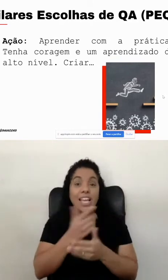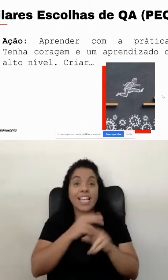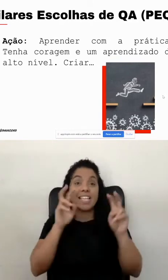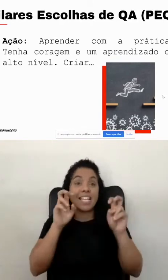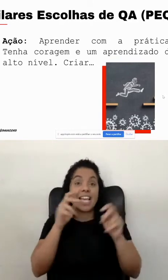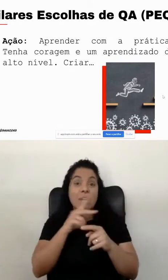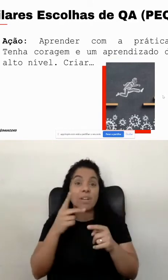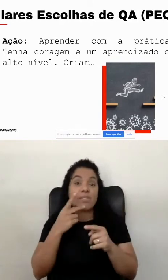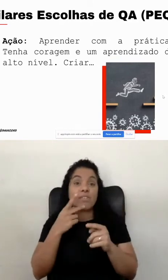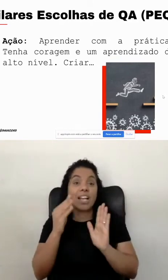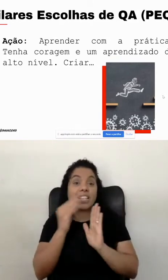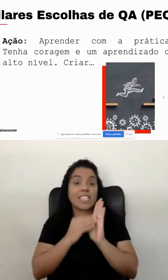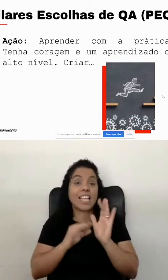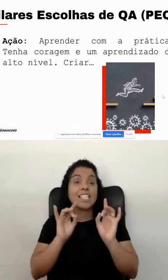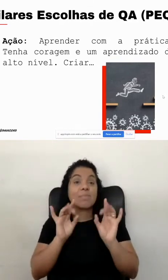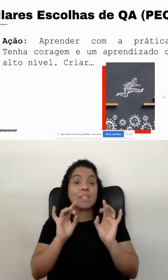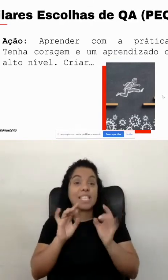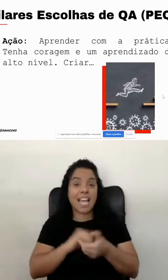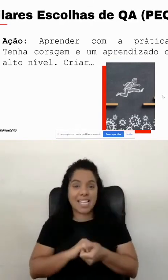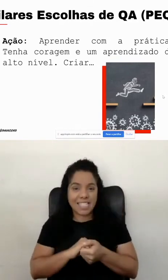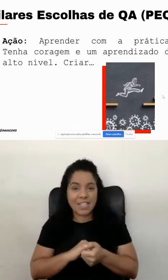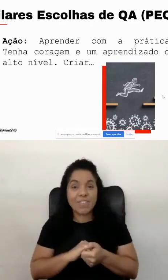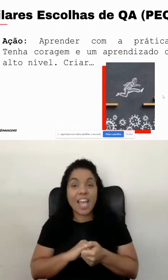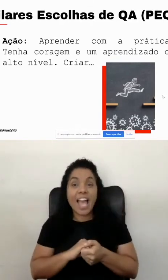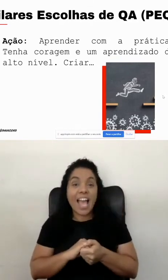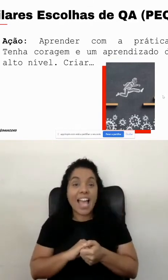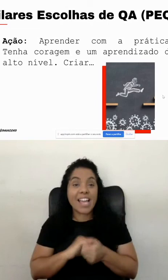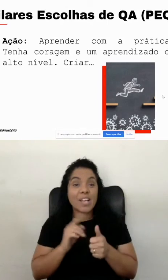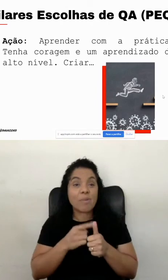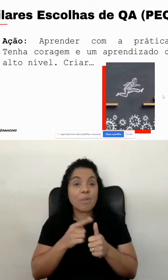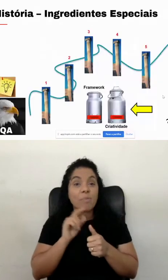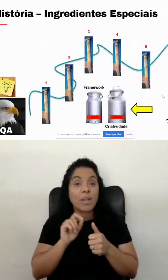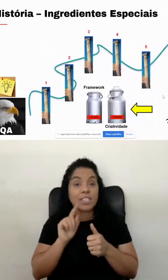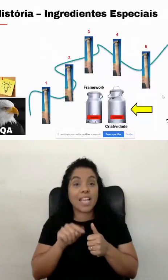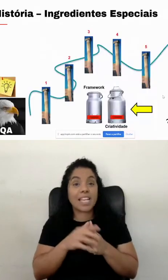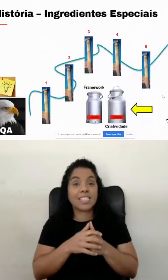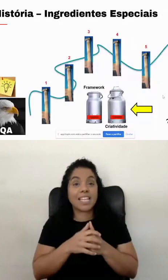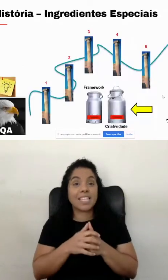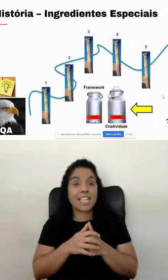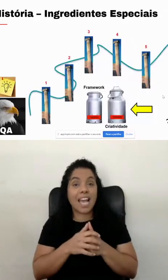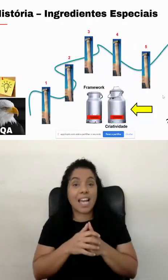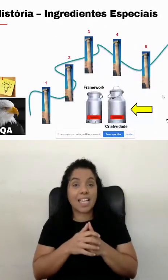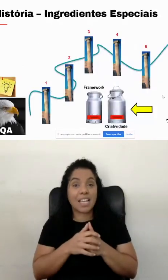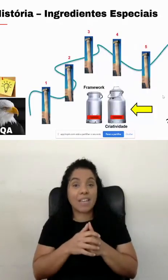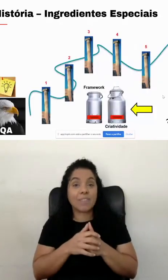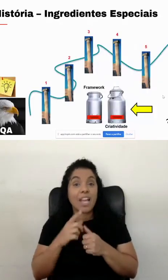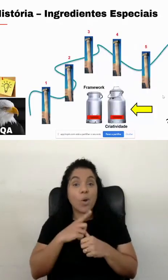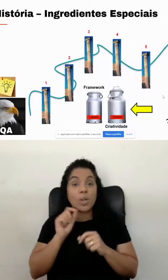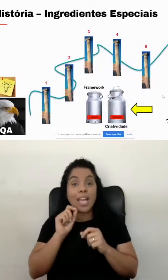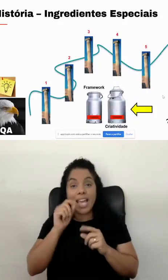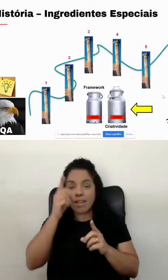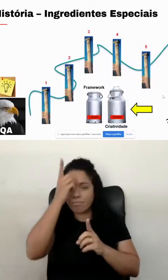chamei dos ingredientes especiais, e o primeiro deles seria a